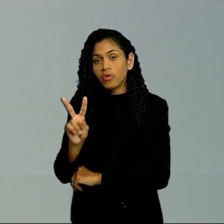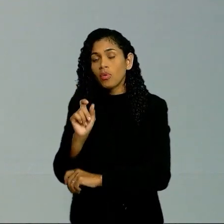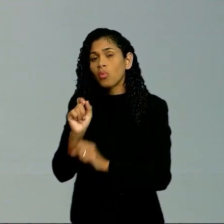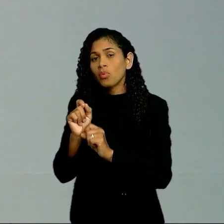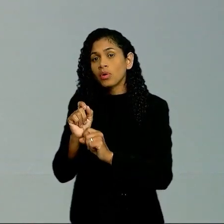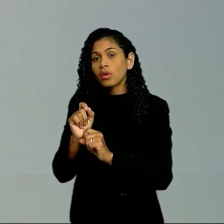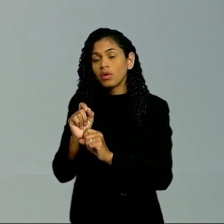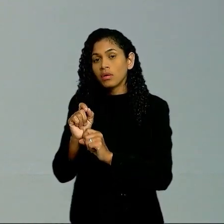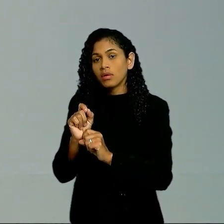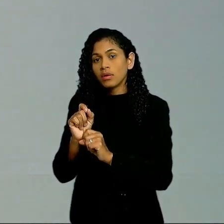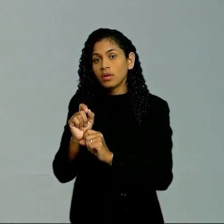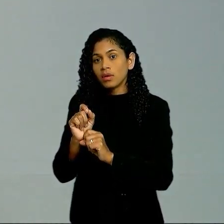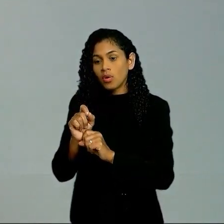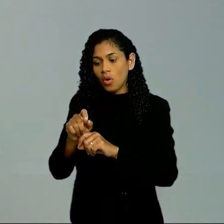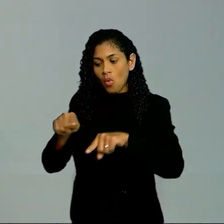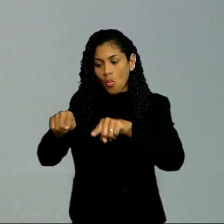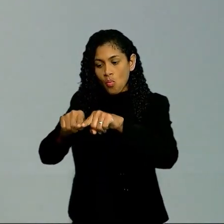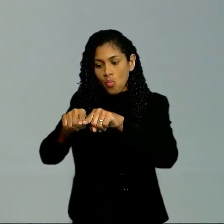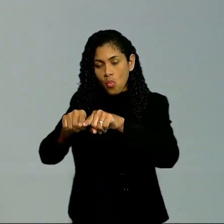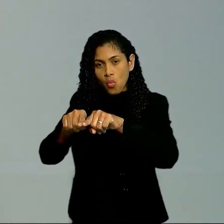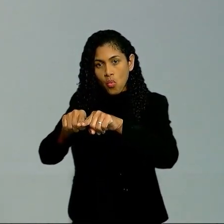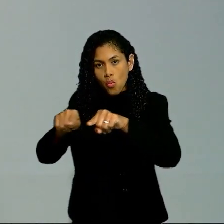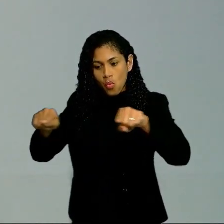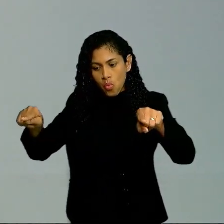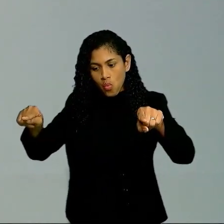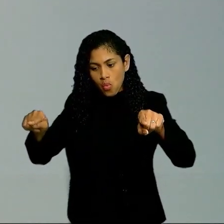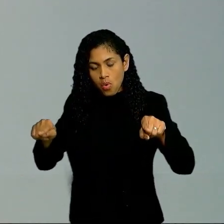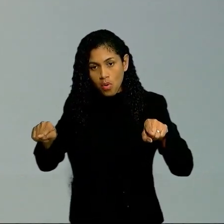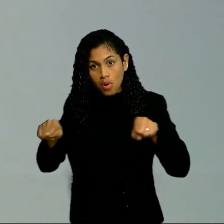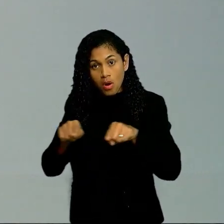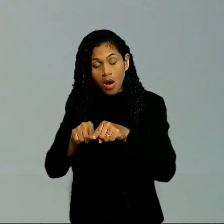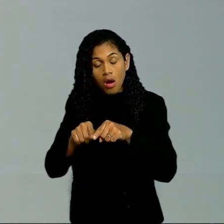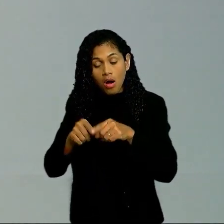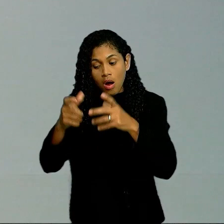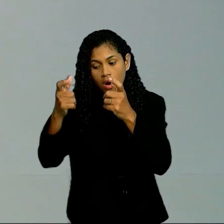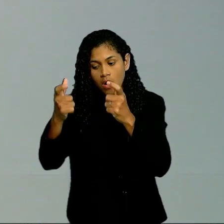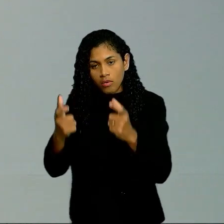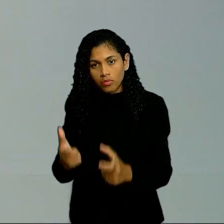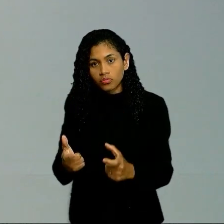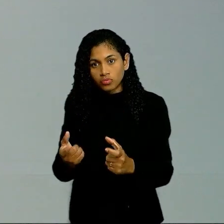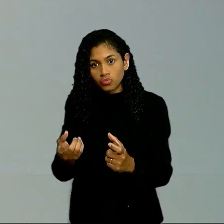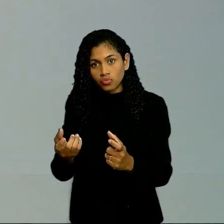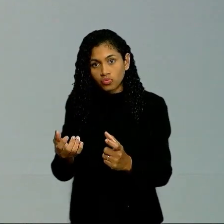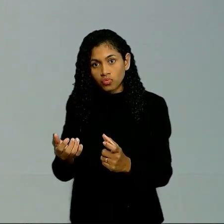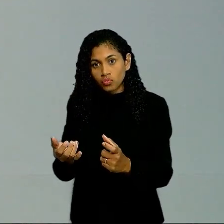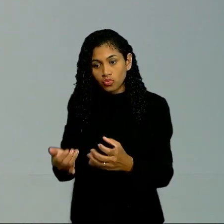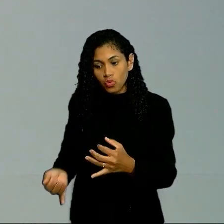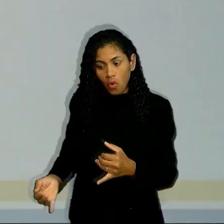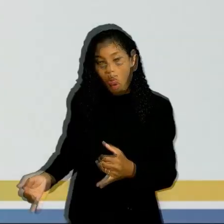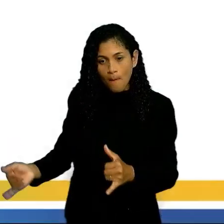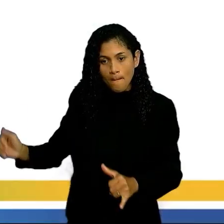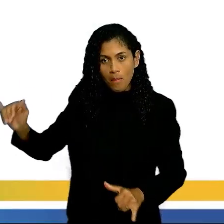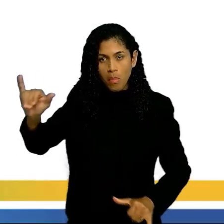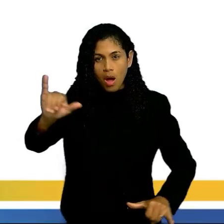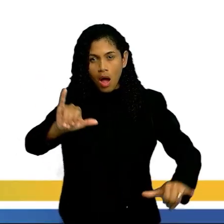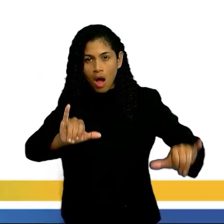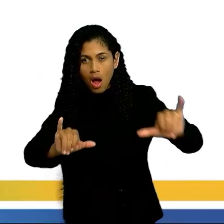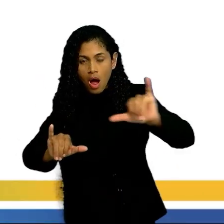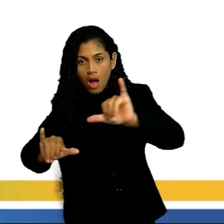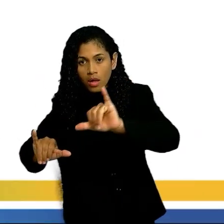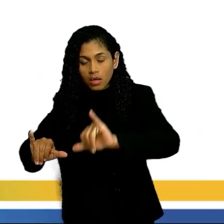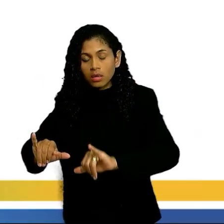a gente vai trabalhar com os ângulos que ela tem e a profundidade, tá? Que nesse caso aqui nós